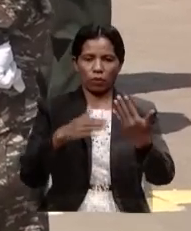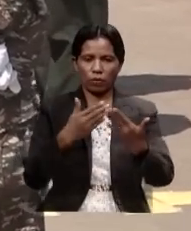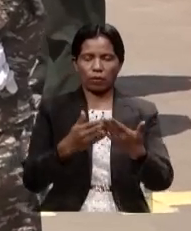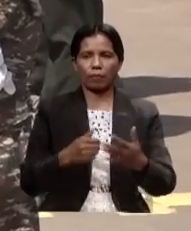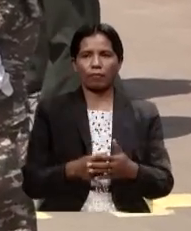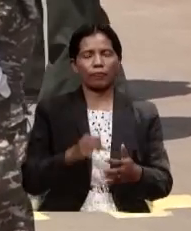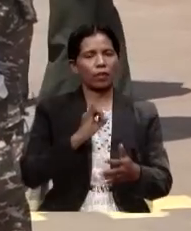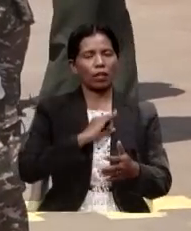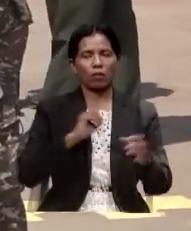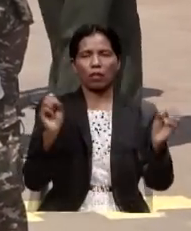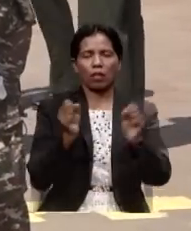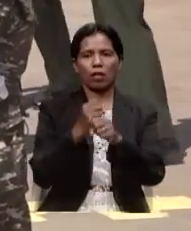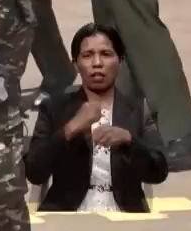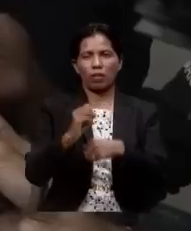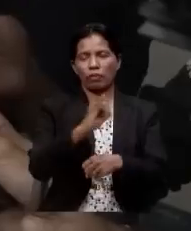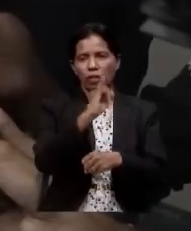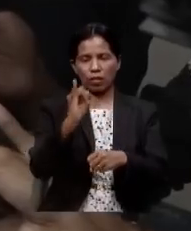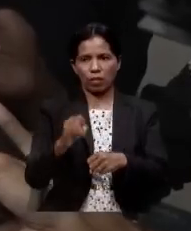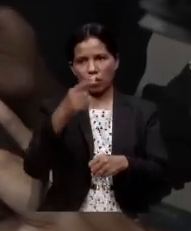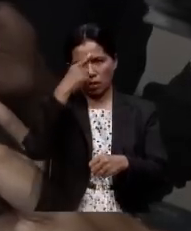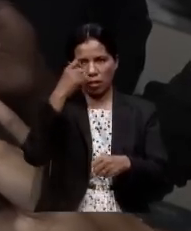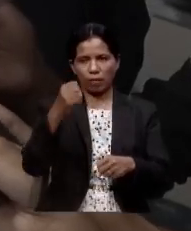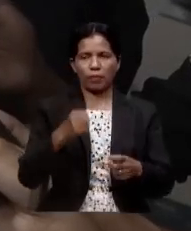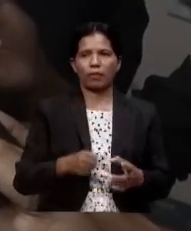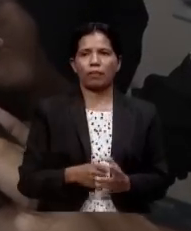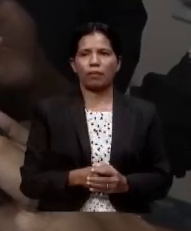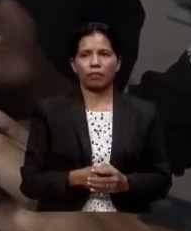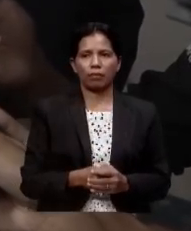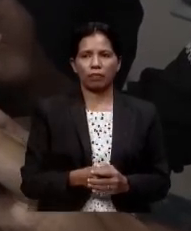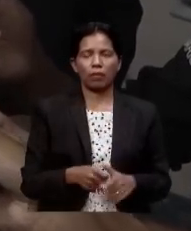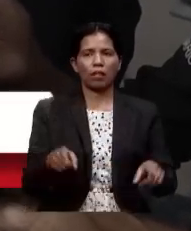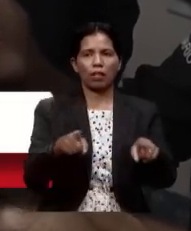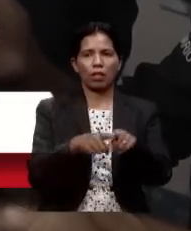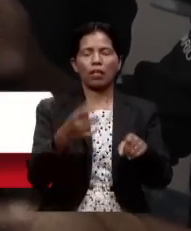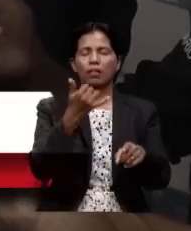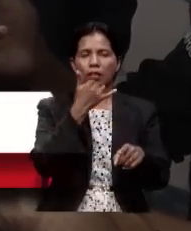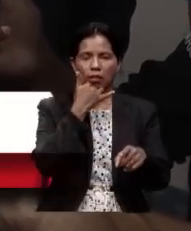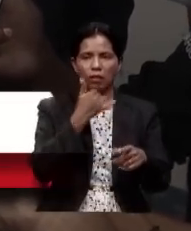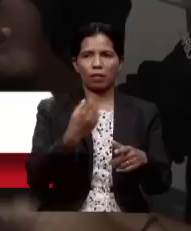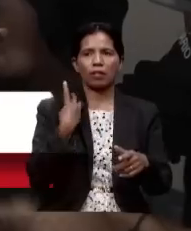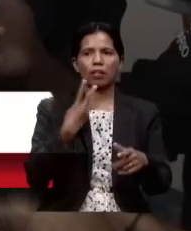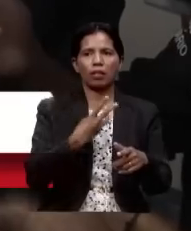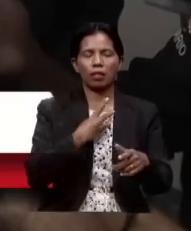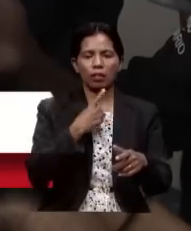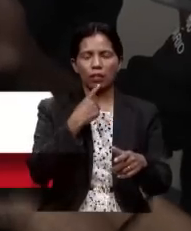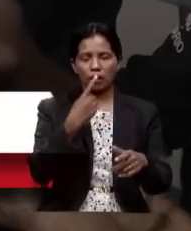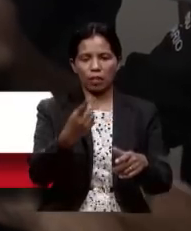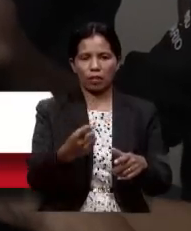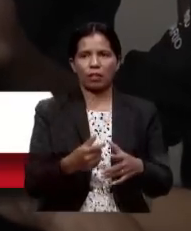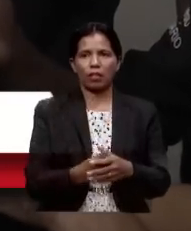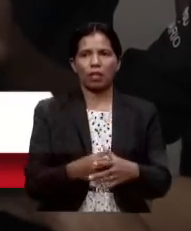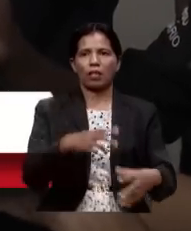Aula concorda a investigação ainda, né? Tamba, né? Né, hanesan salaun ita dum dum